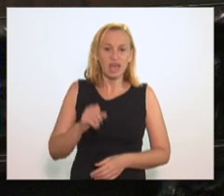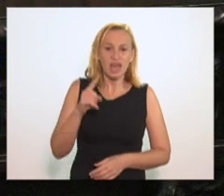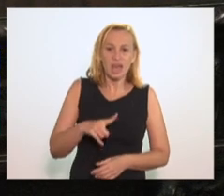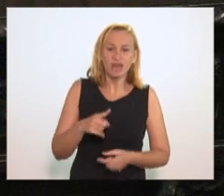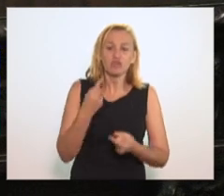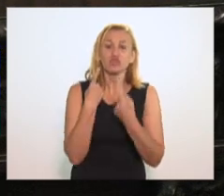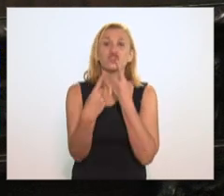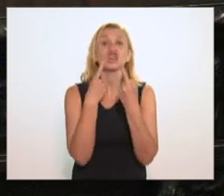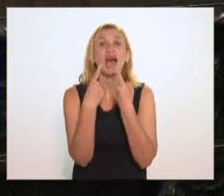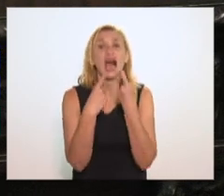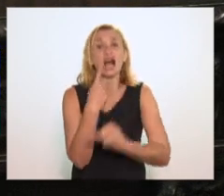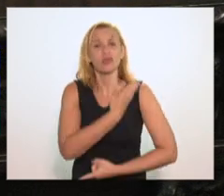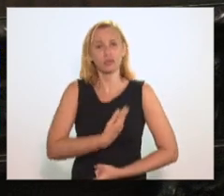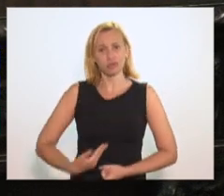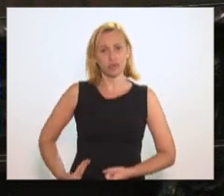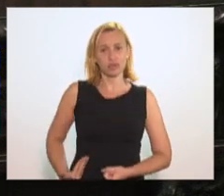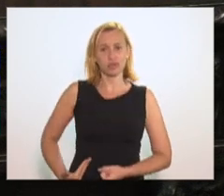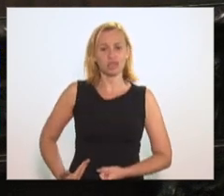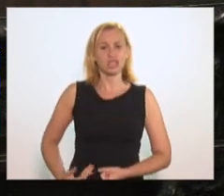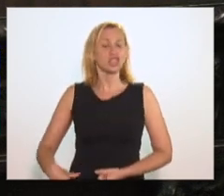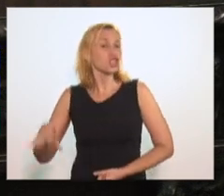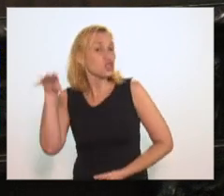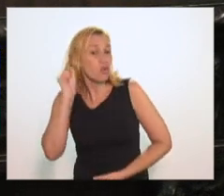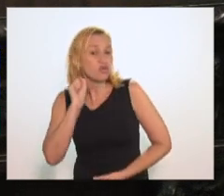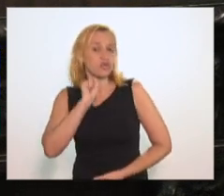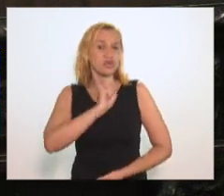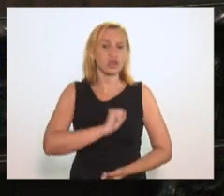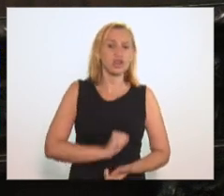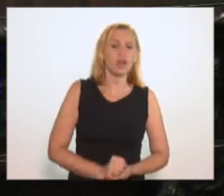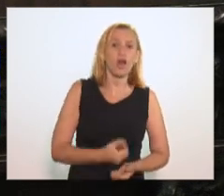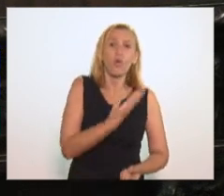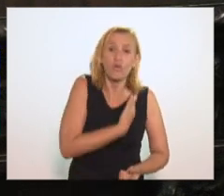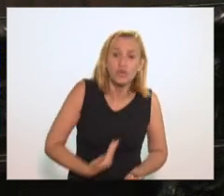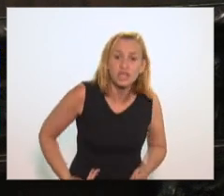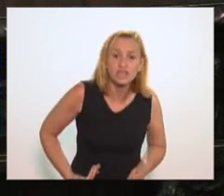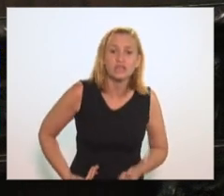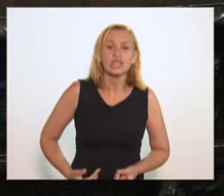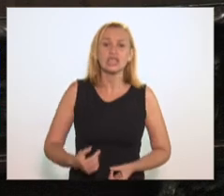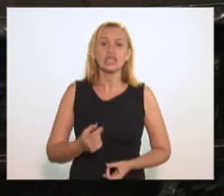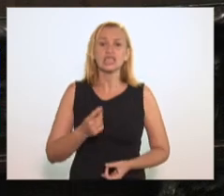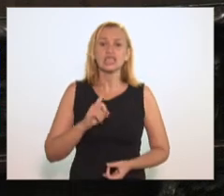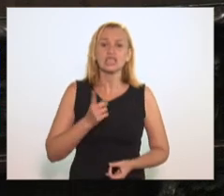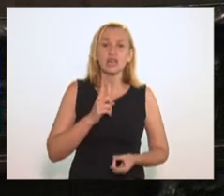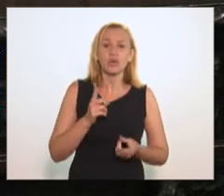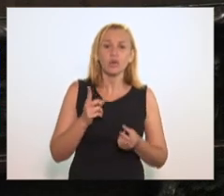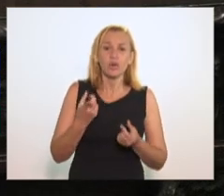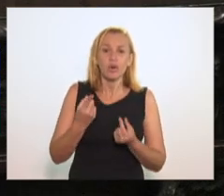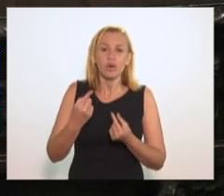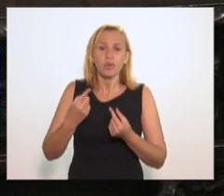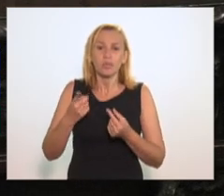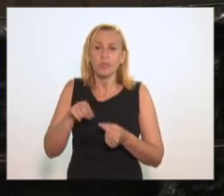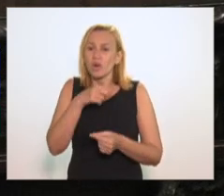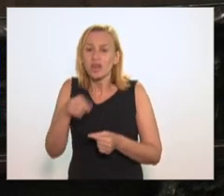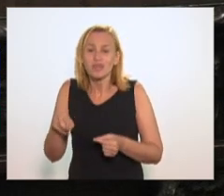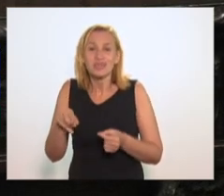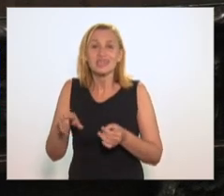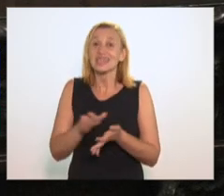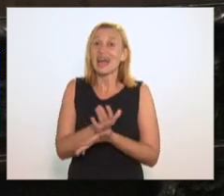é o governador da escuta é o governador que não impõe em nenhum momento